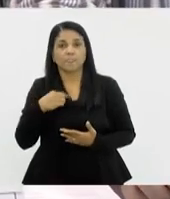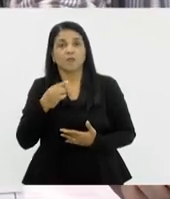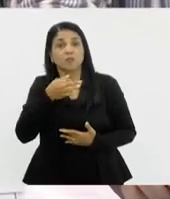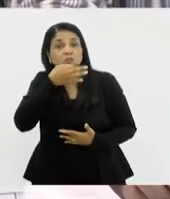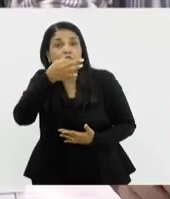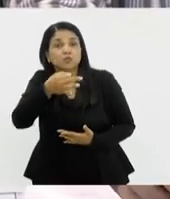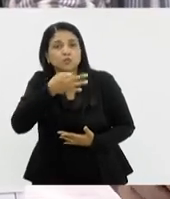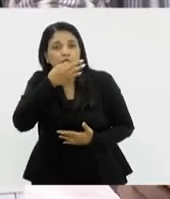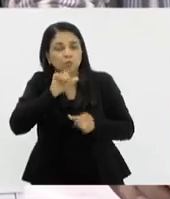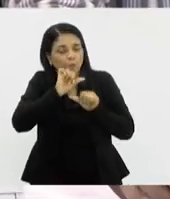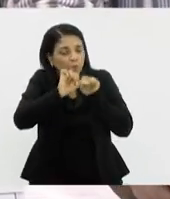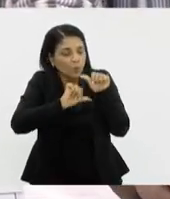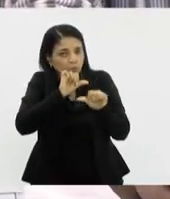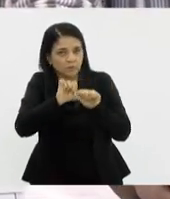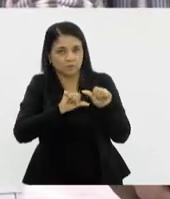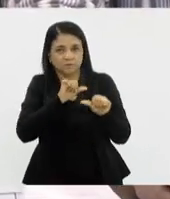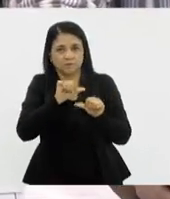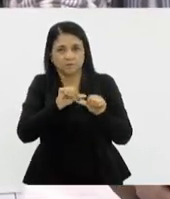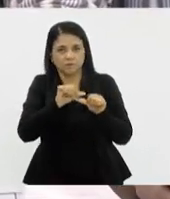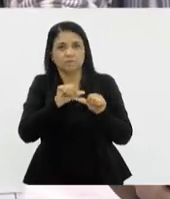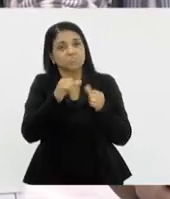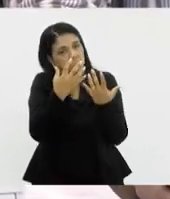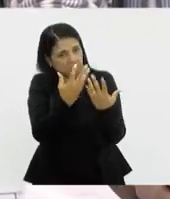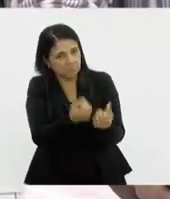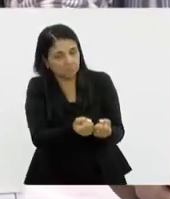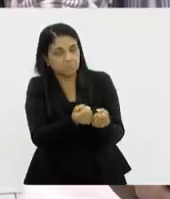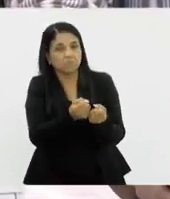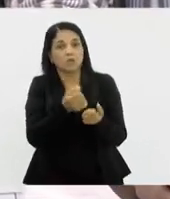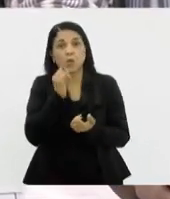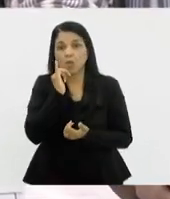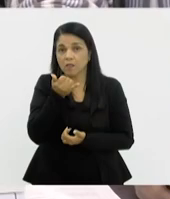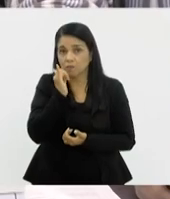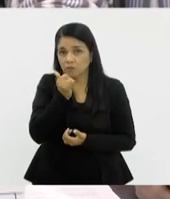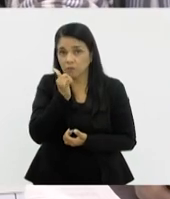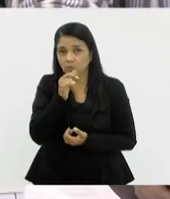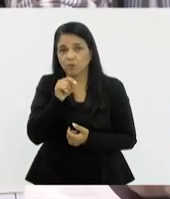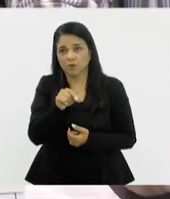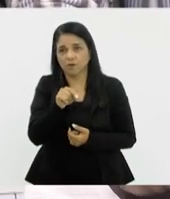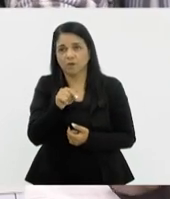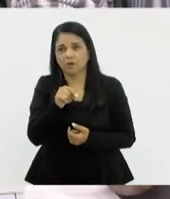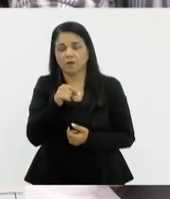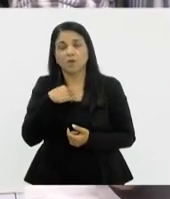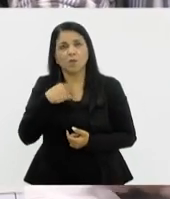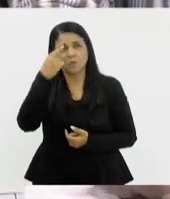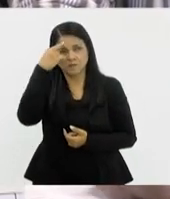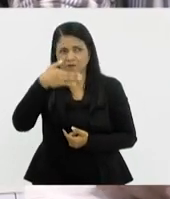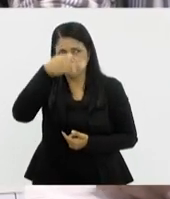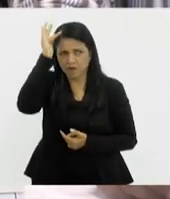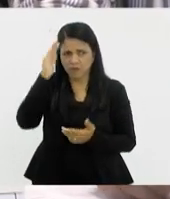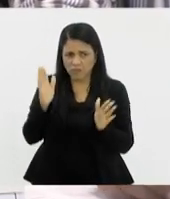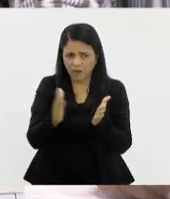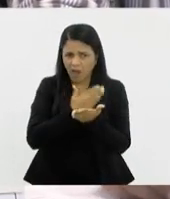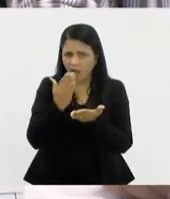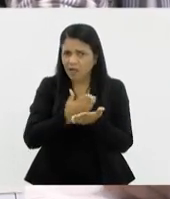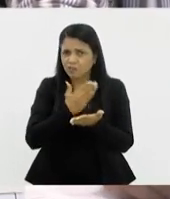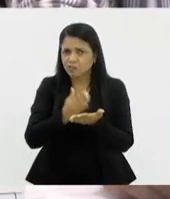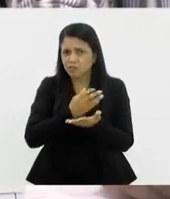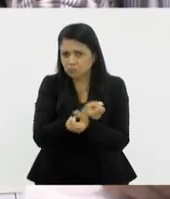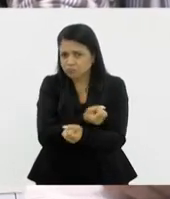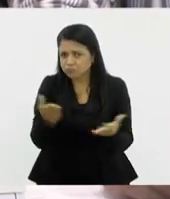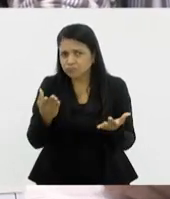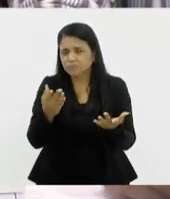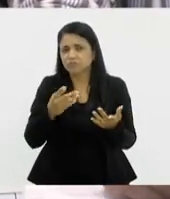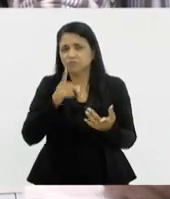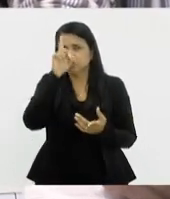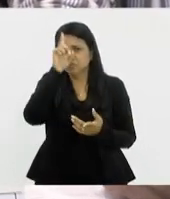uma modificação que foi acatada pelo relator. Pensei que o deputado Fred Pacheco fizesse cartilhas sobre direitos